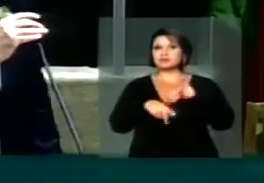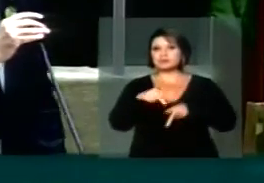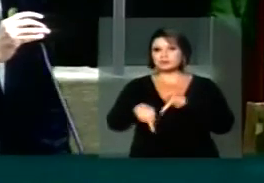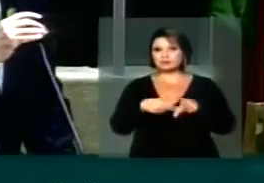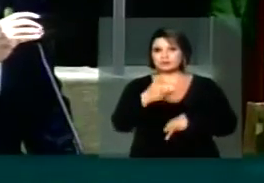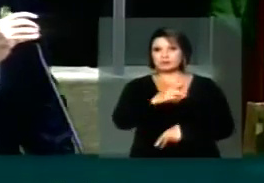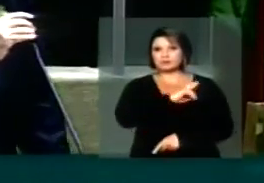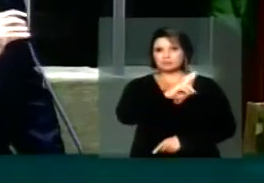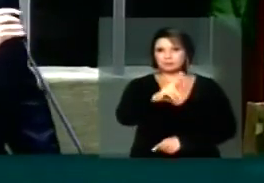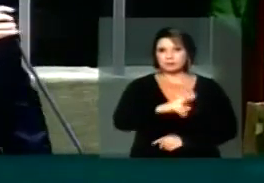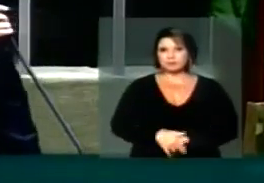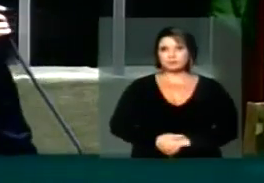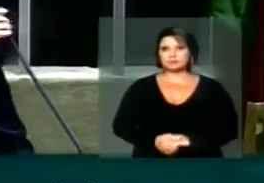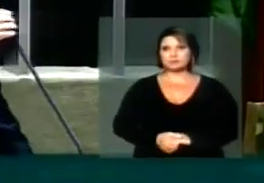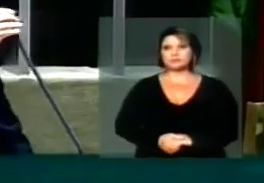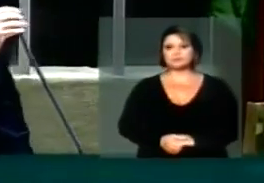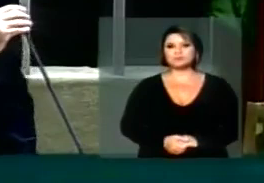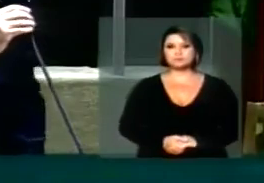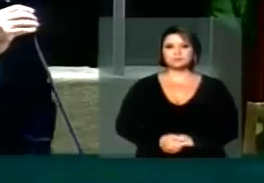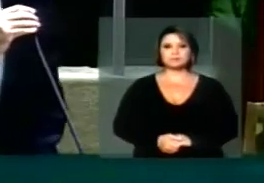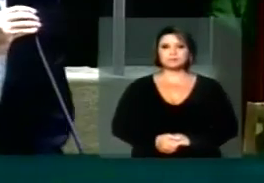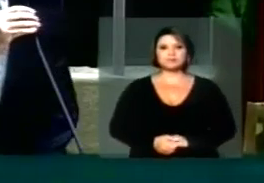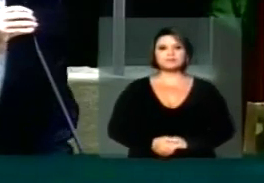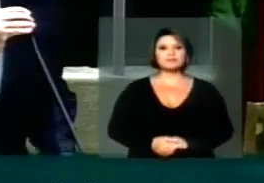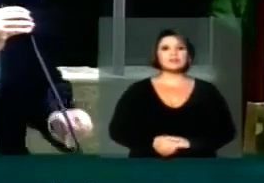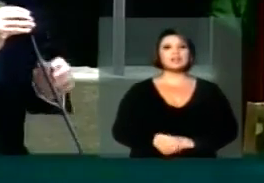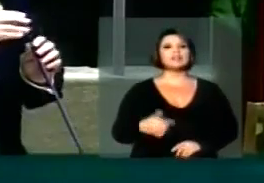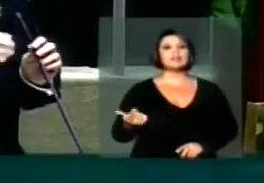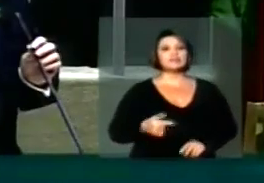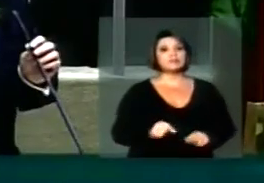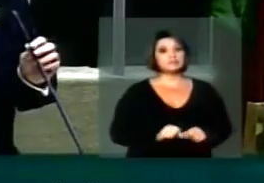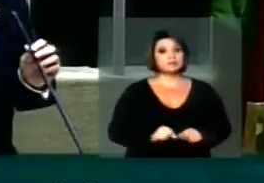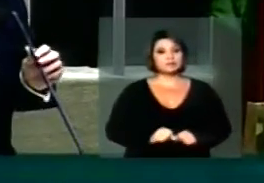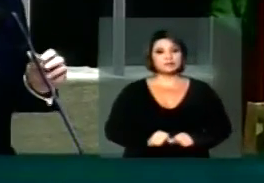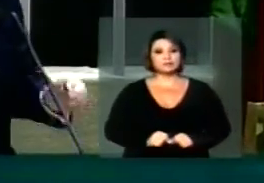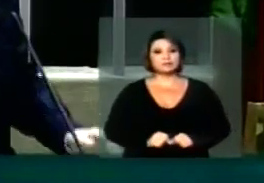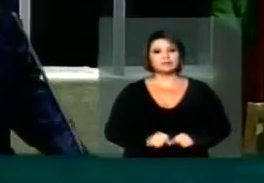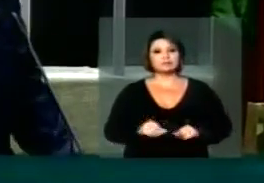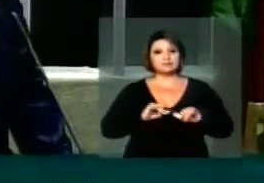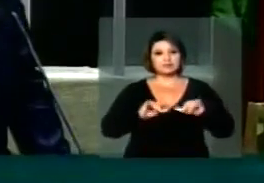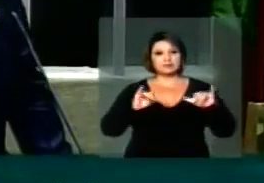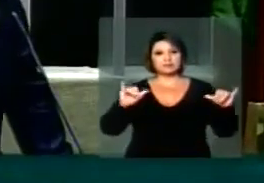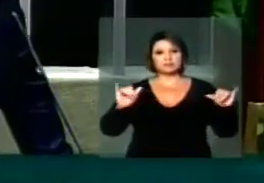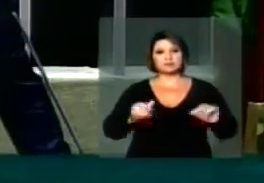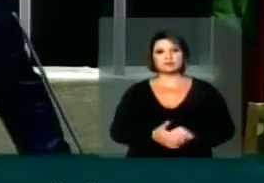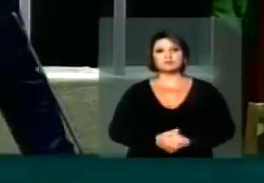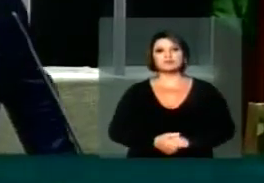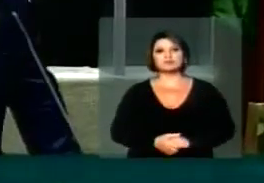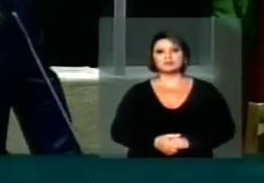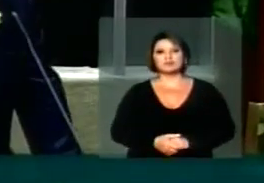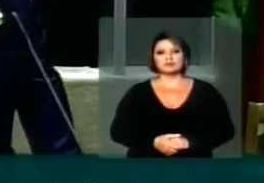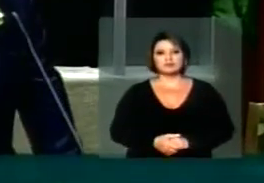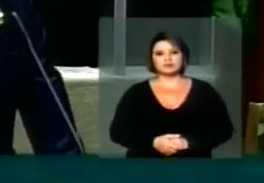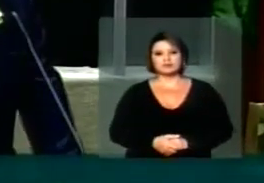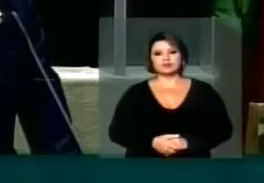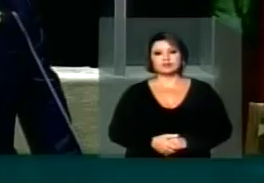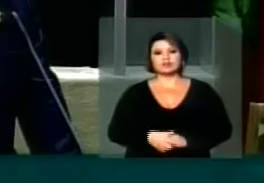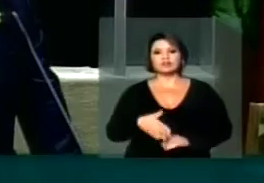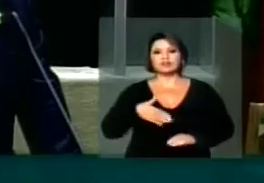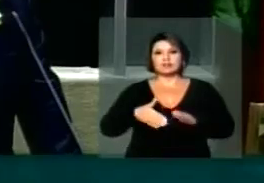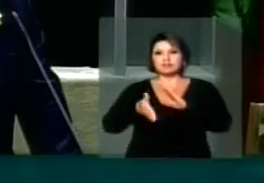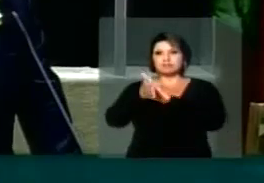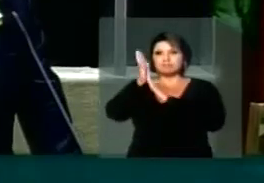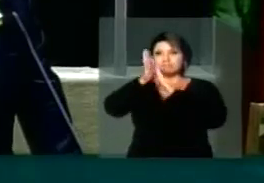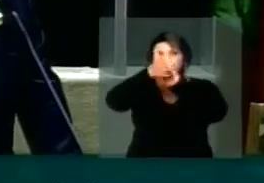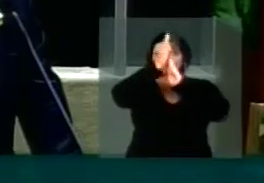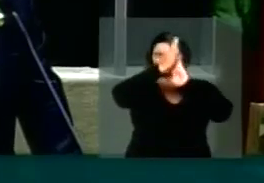concederam. Meus amigos, nós fizemos uma campanha em que nós percorremos os 27 estados